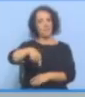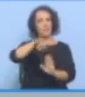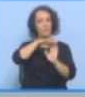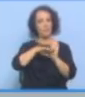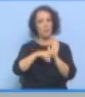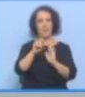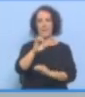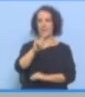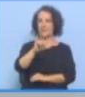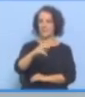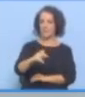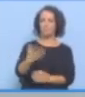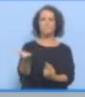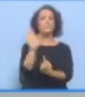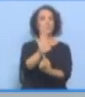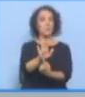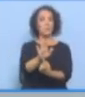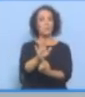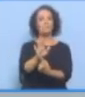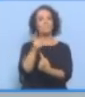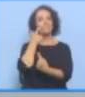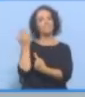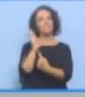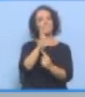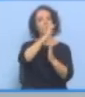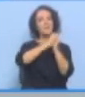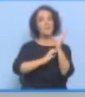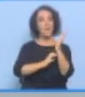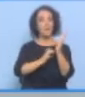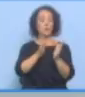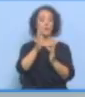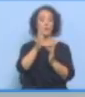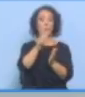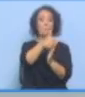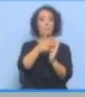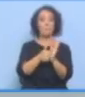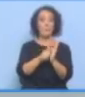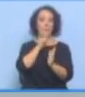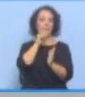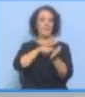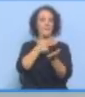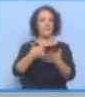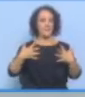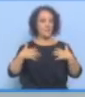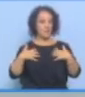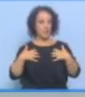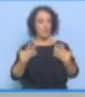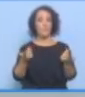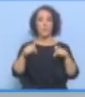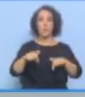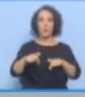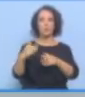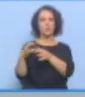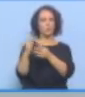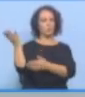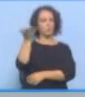programa Eclésia. É o caso da apresentação dos textos bíblicos que fazemos neste espaço em cada sexta-feira. Hoje contando com colaboradores